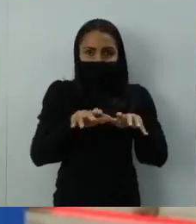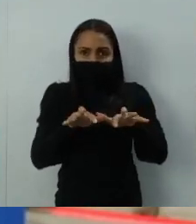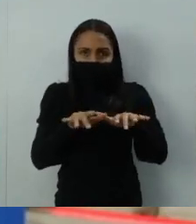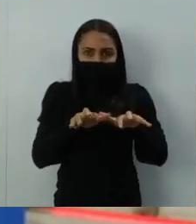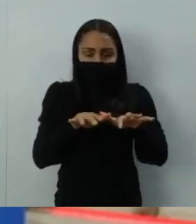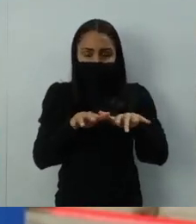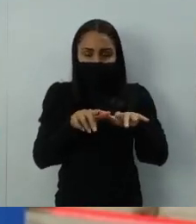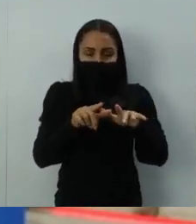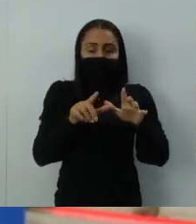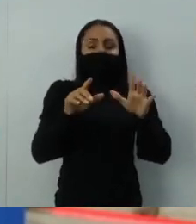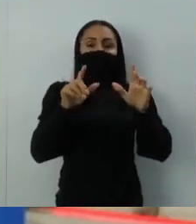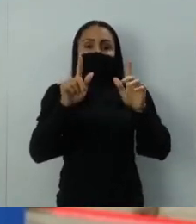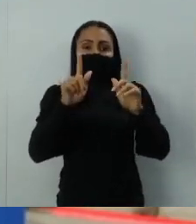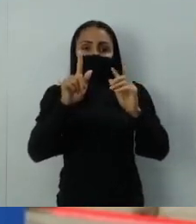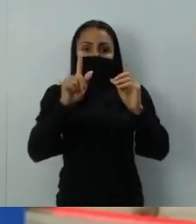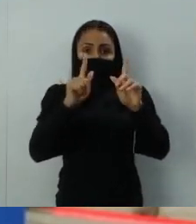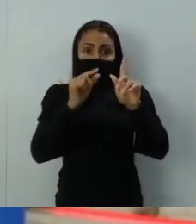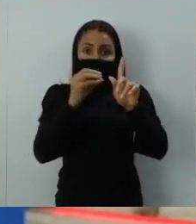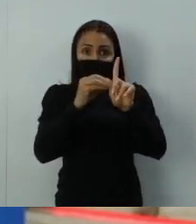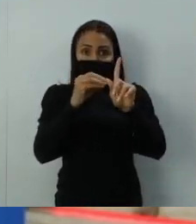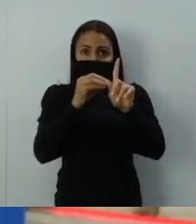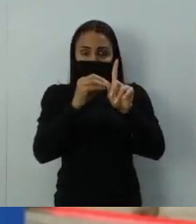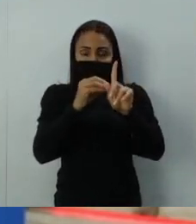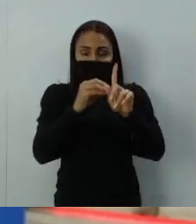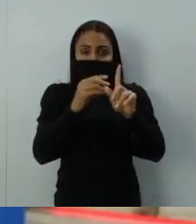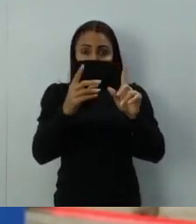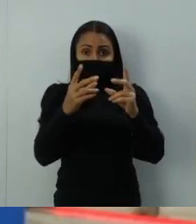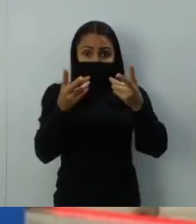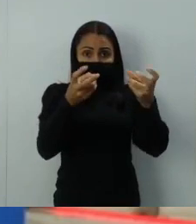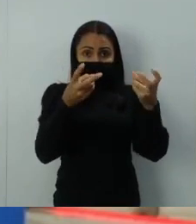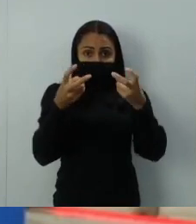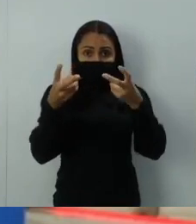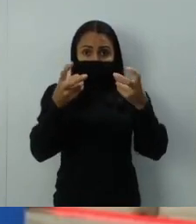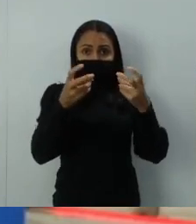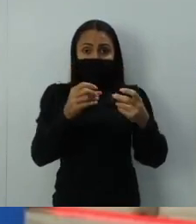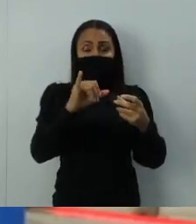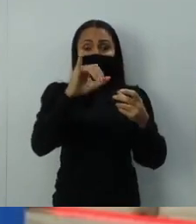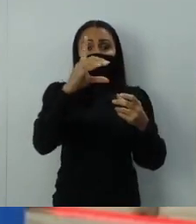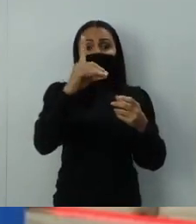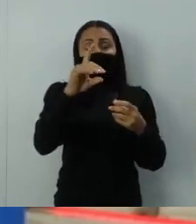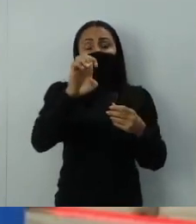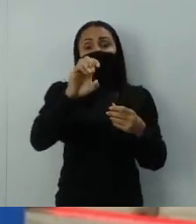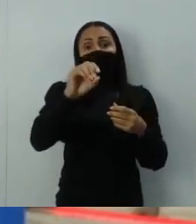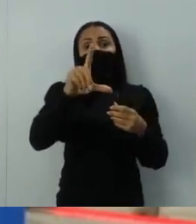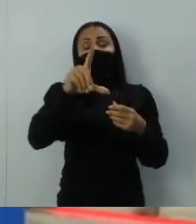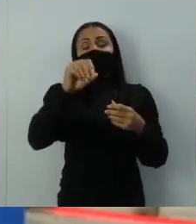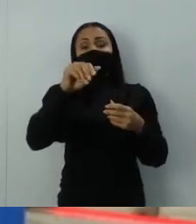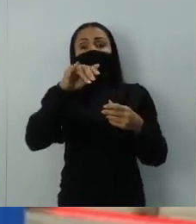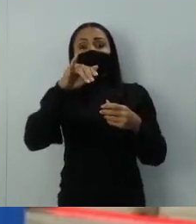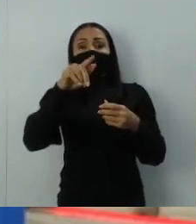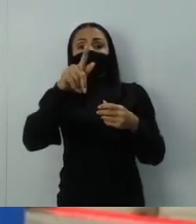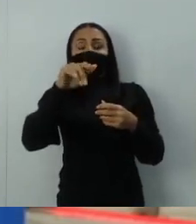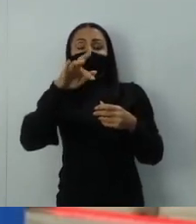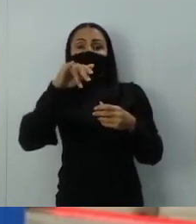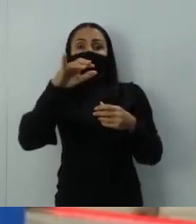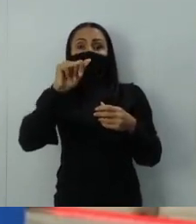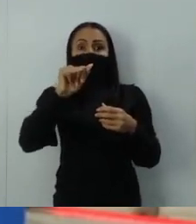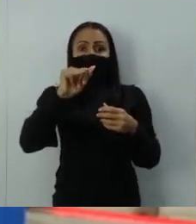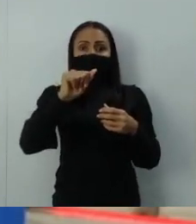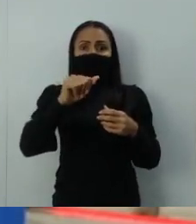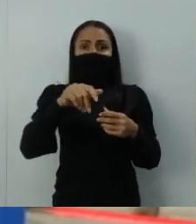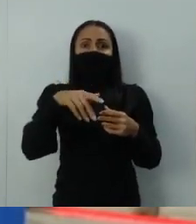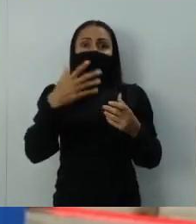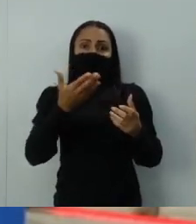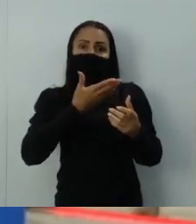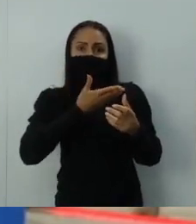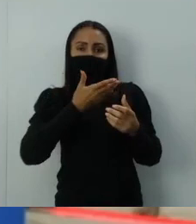ver que ideologia, se não estou enganado, como diz um amigo meu lá de Natal, se o